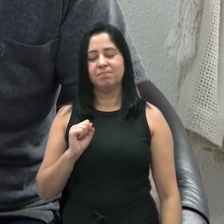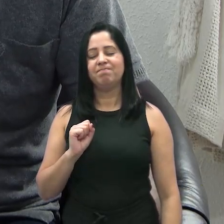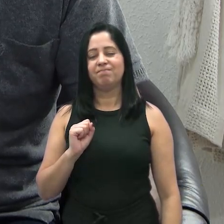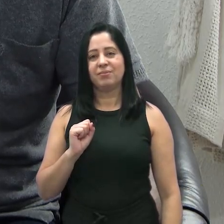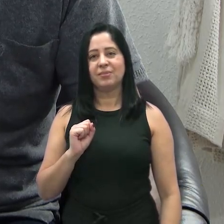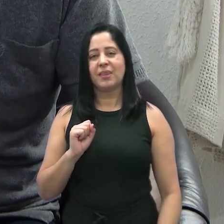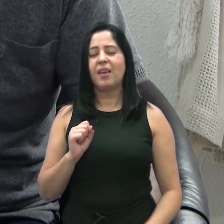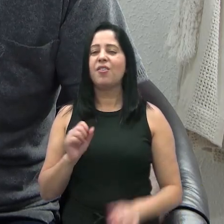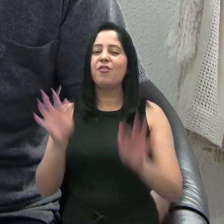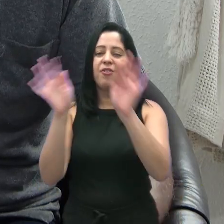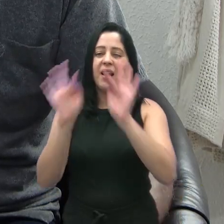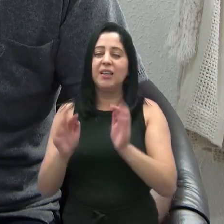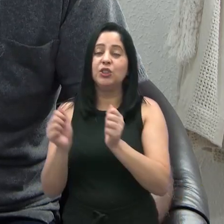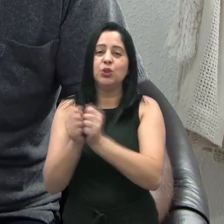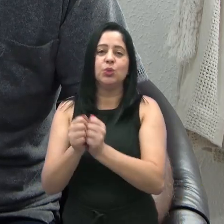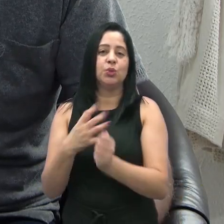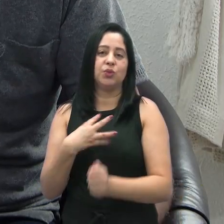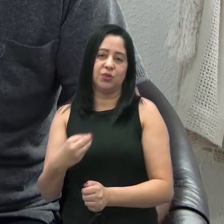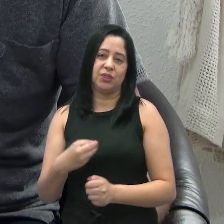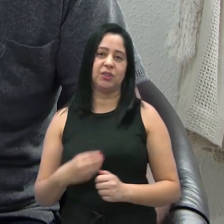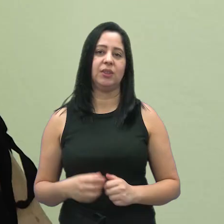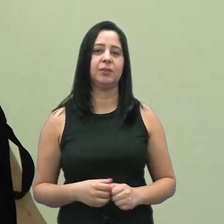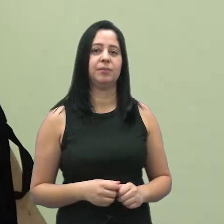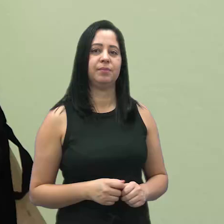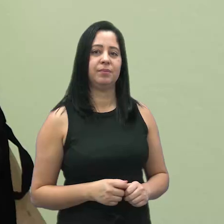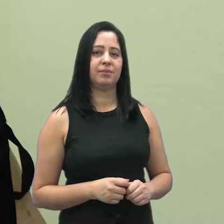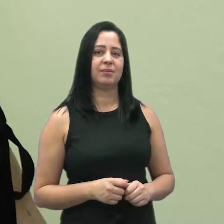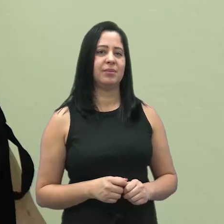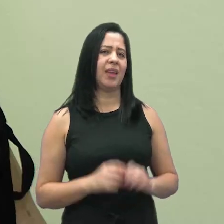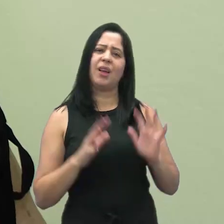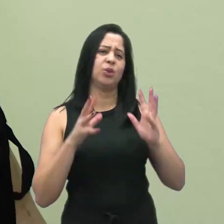gente estar com os filhos, né, com os netos.